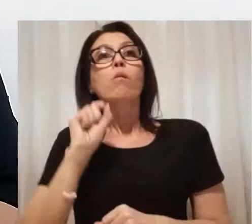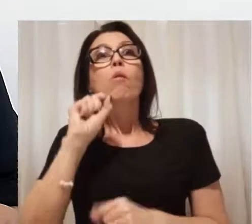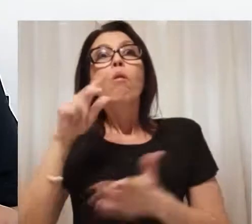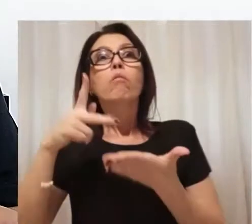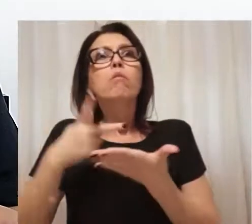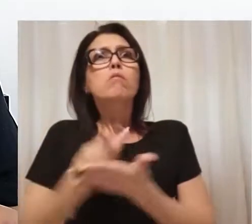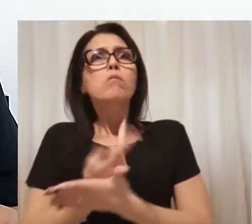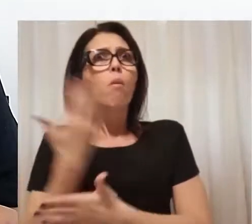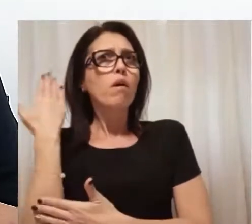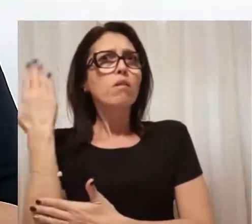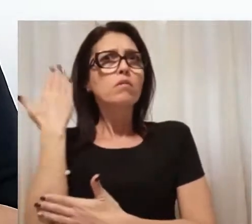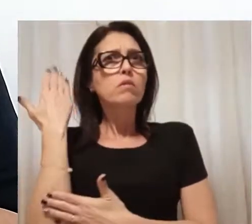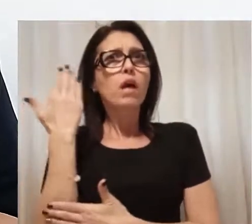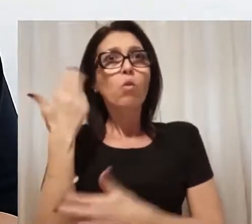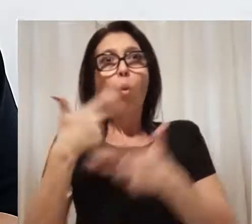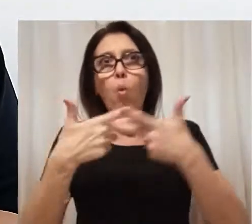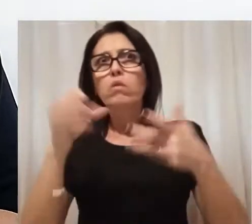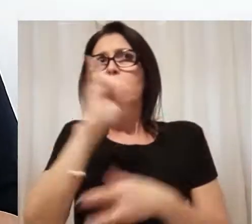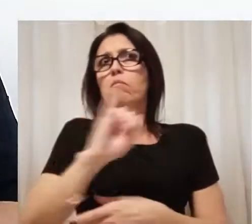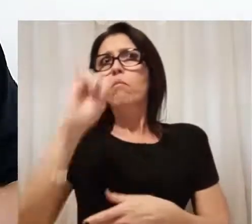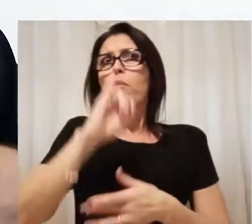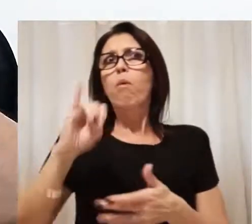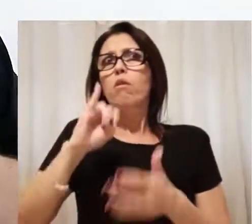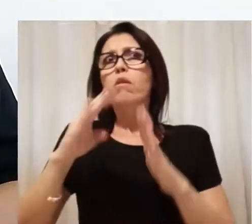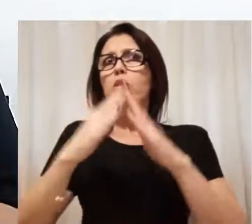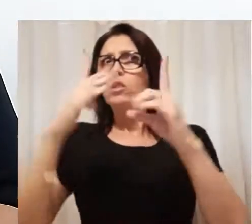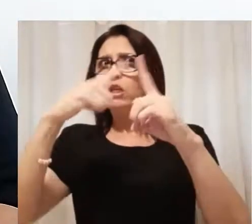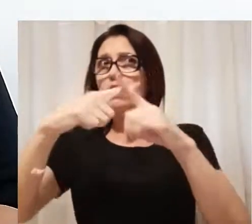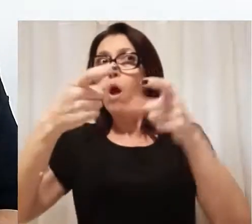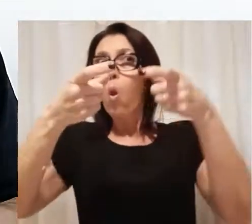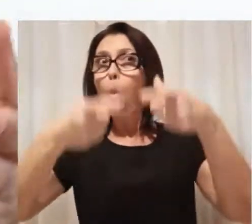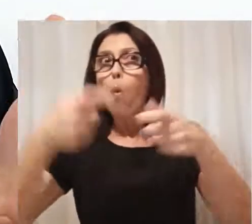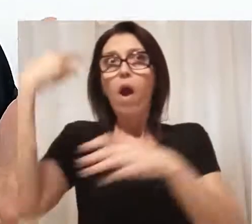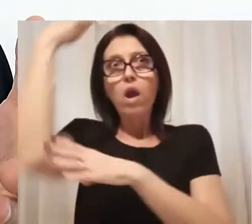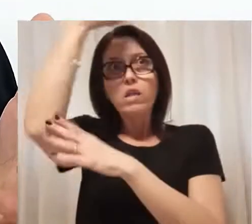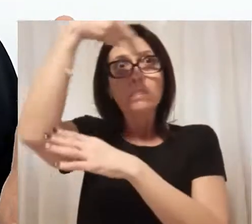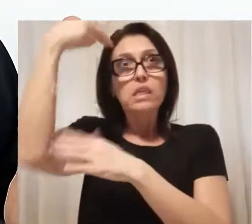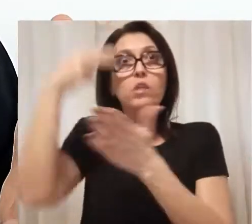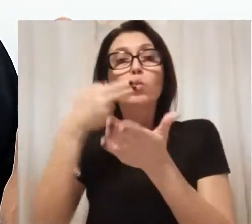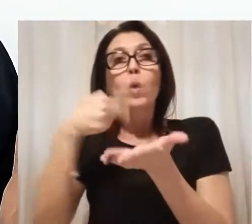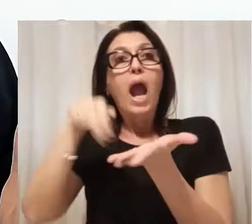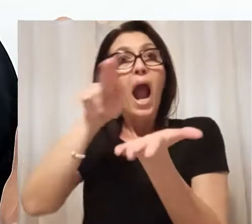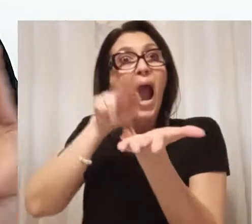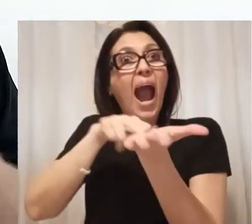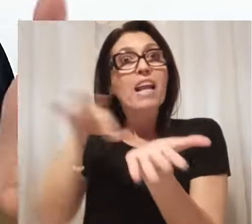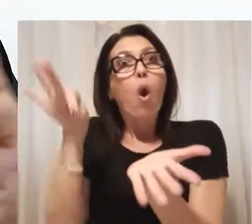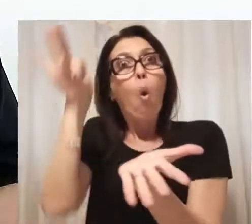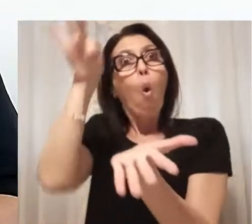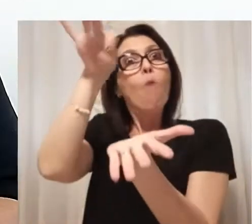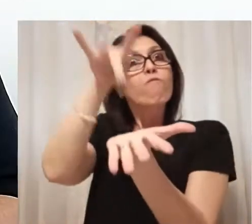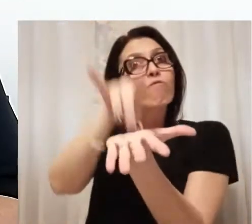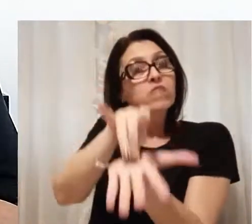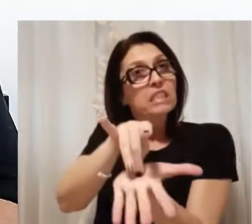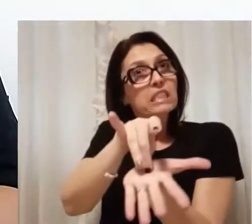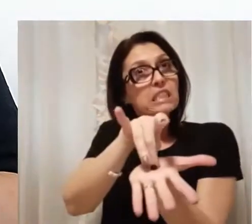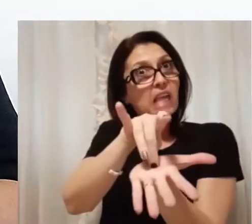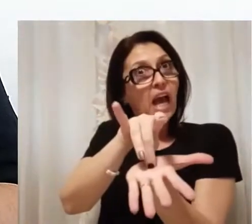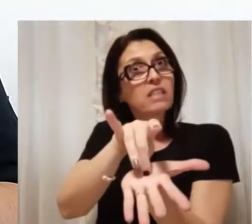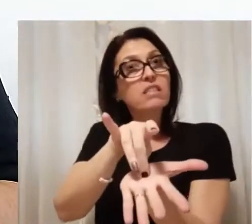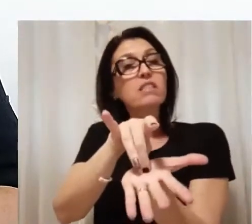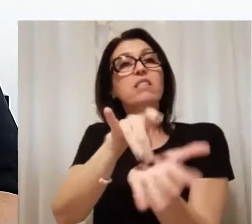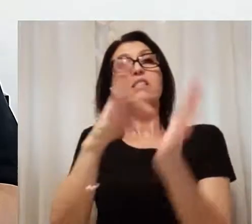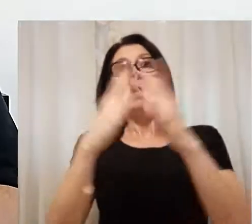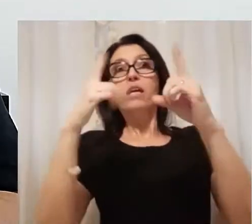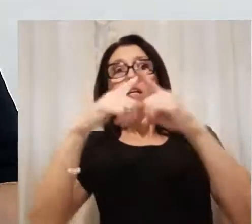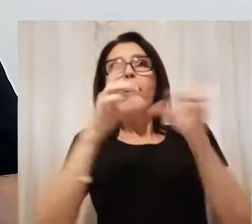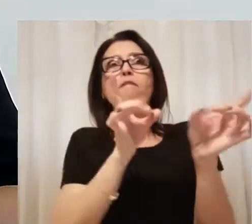o que aconteceu foi que relíquias sagradas, lugares santos e até cartas assinadas por autoridades da igreja eram